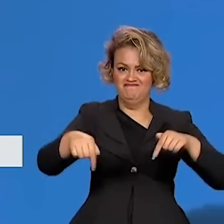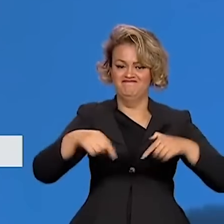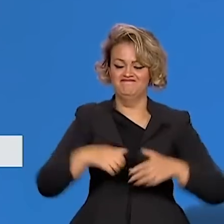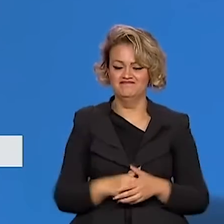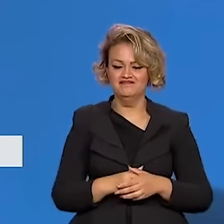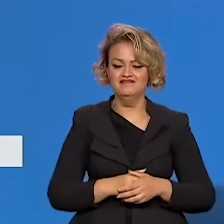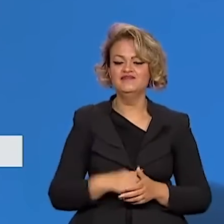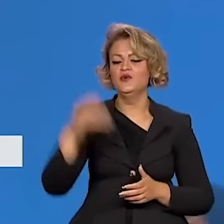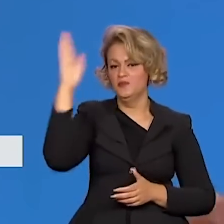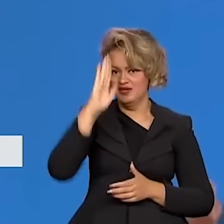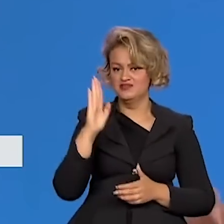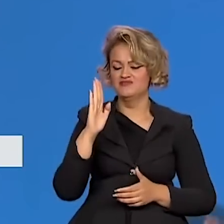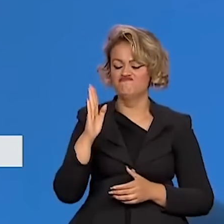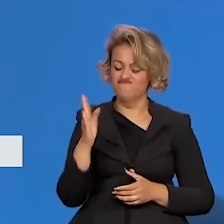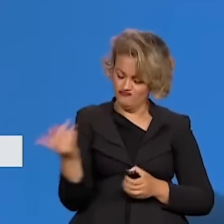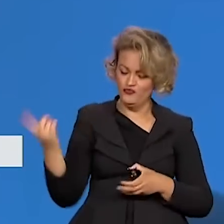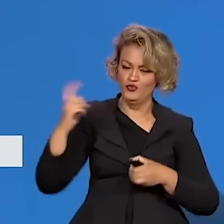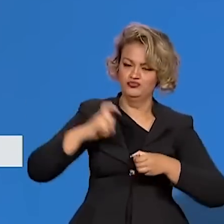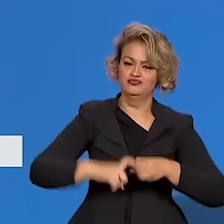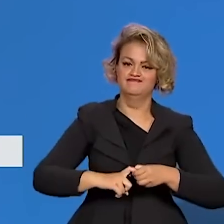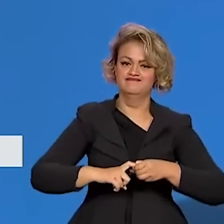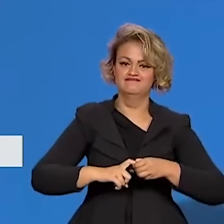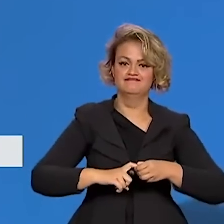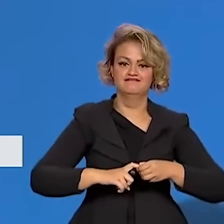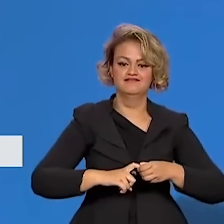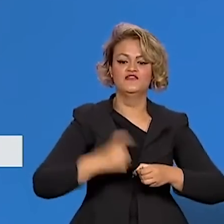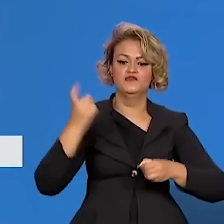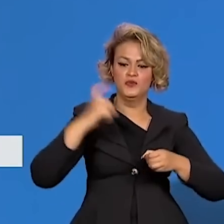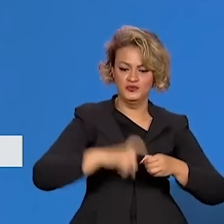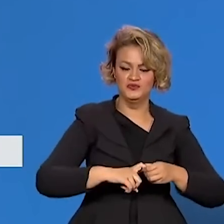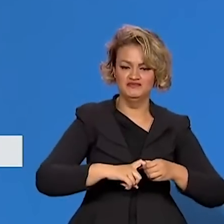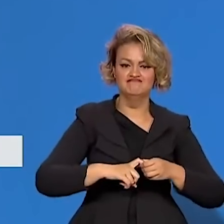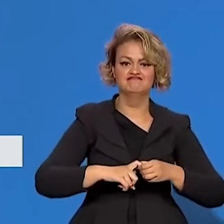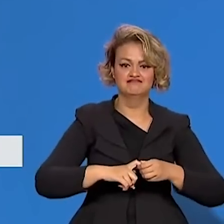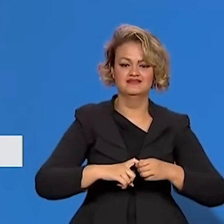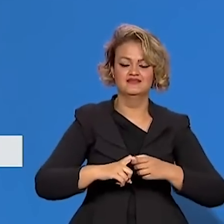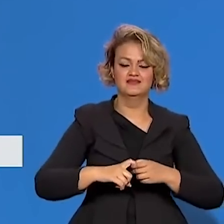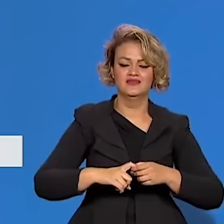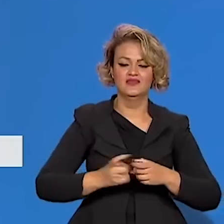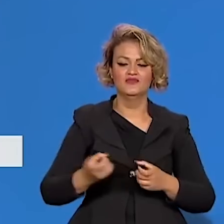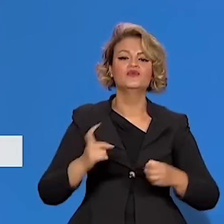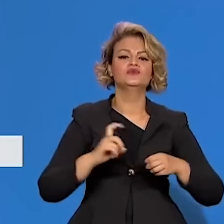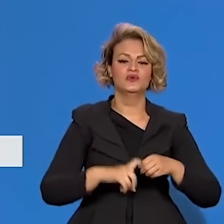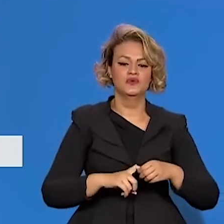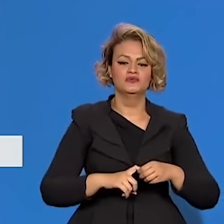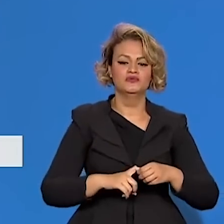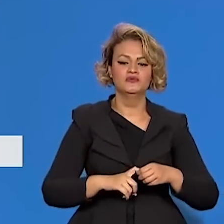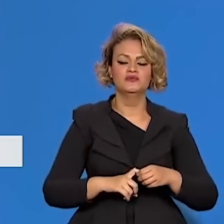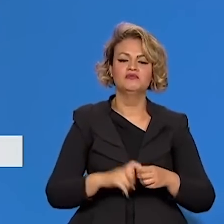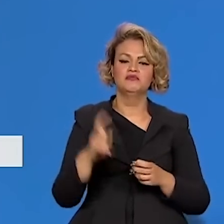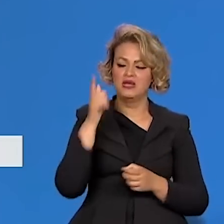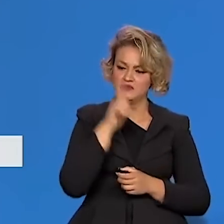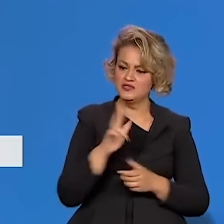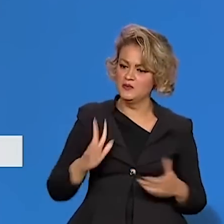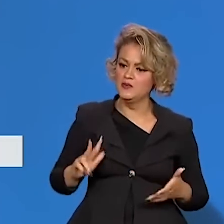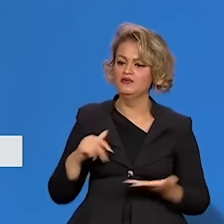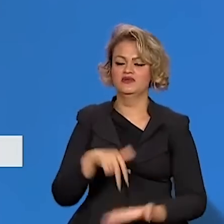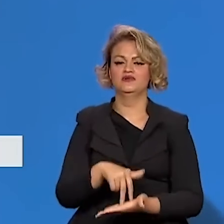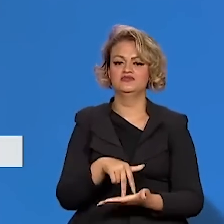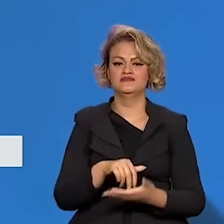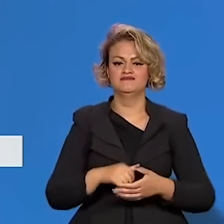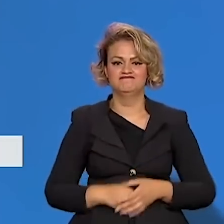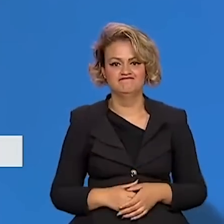o Brasil está de volta sabe e está de volta para ser protagonista